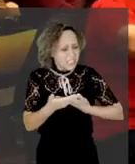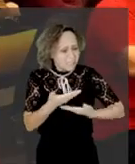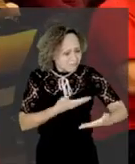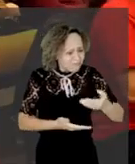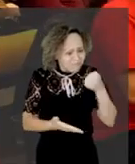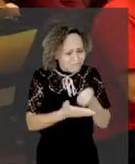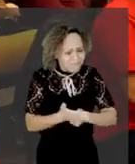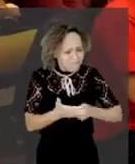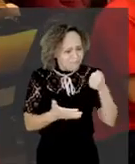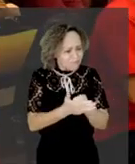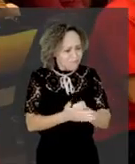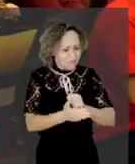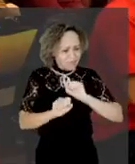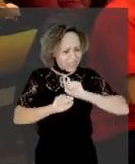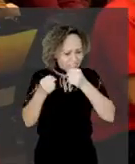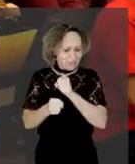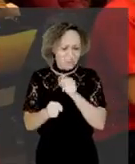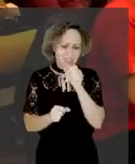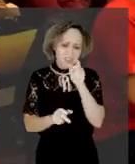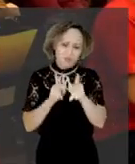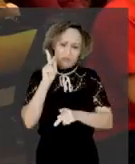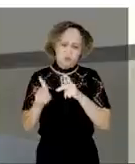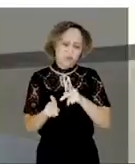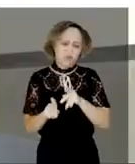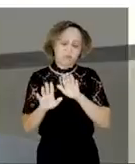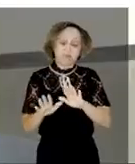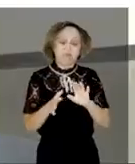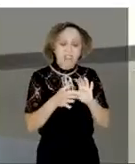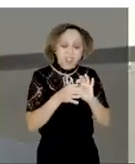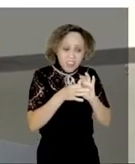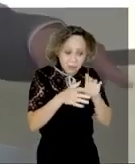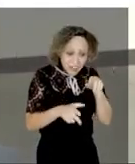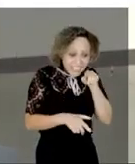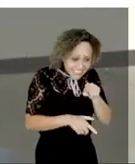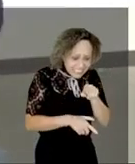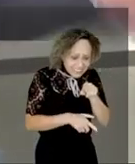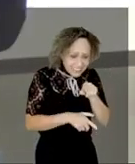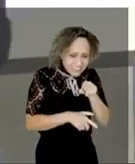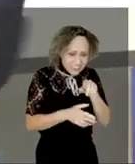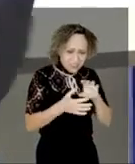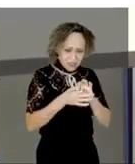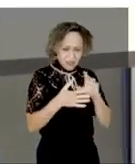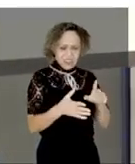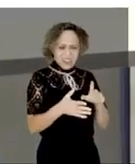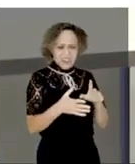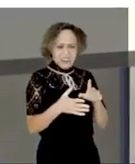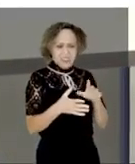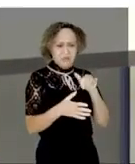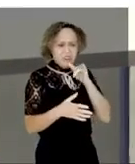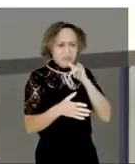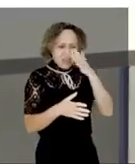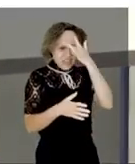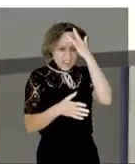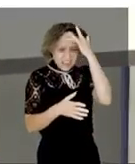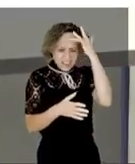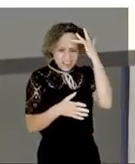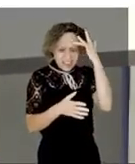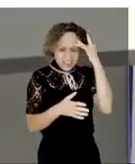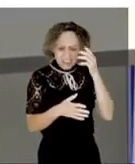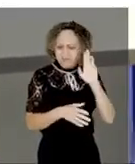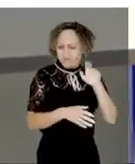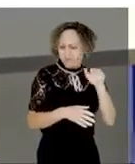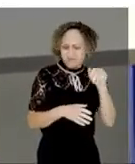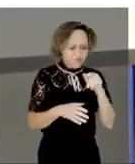despejarem o projeto Meninos e Meninas de Rua, que existe há mais de 30 anos aqui em São Bernardo do